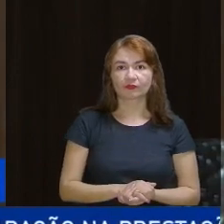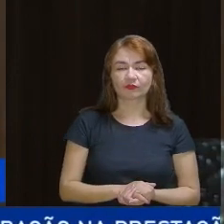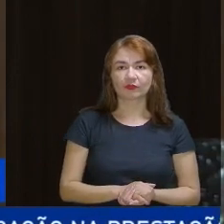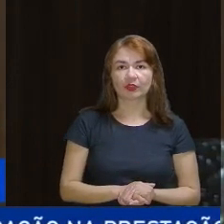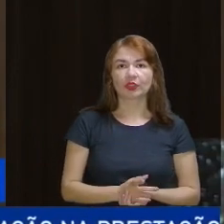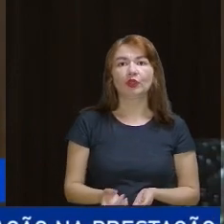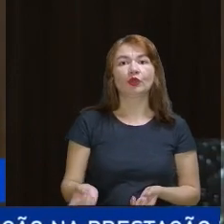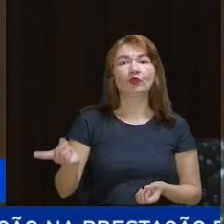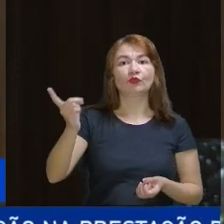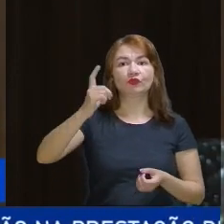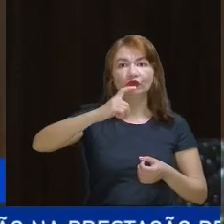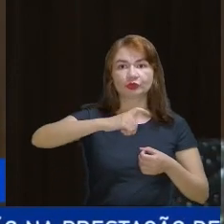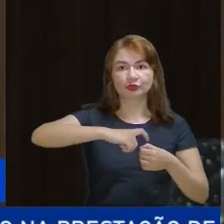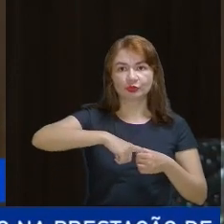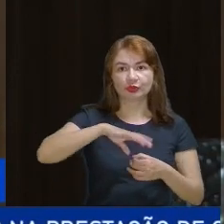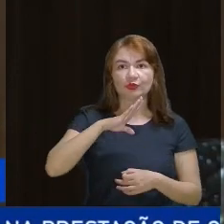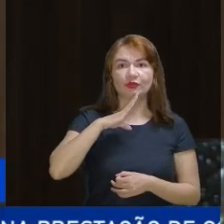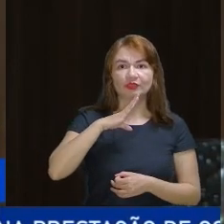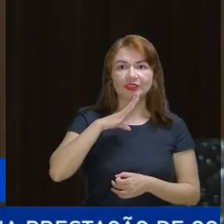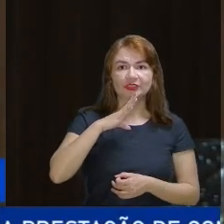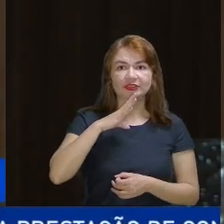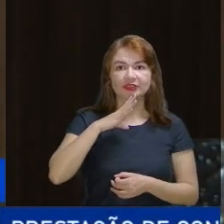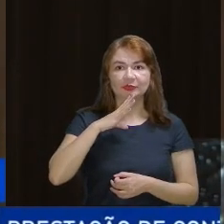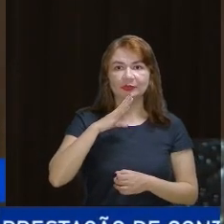retornou ao conhecimento da Corte,